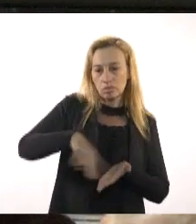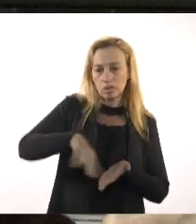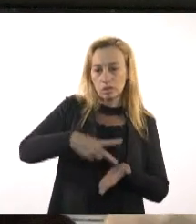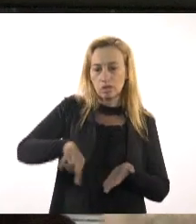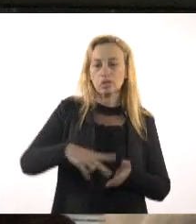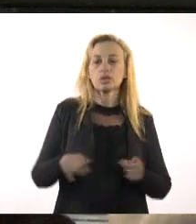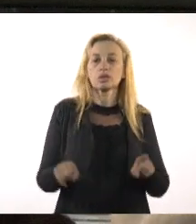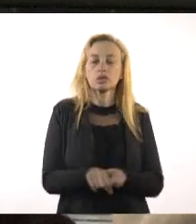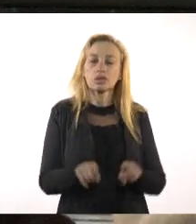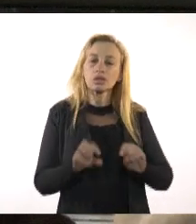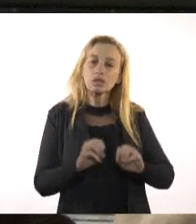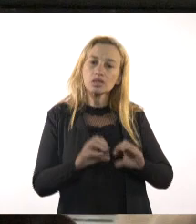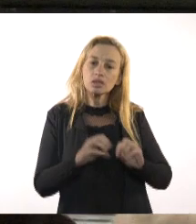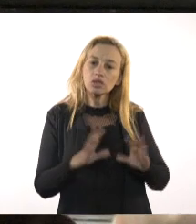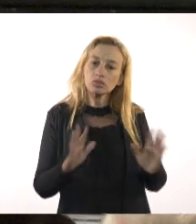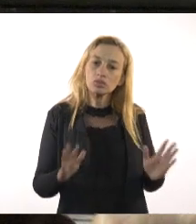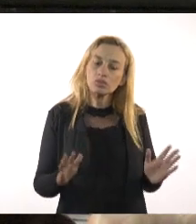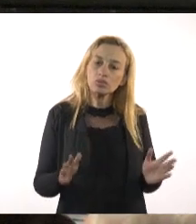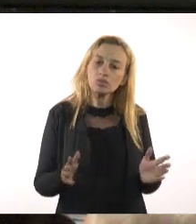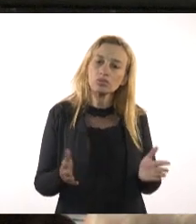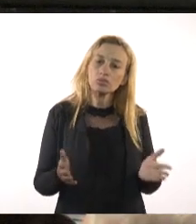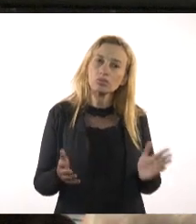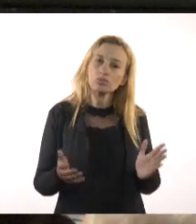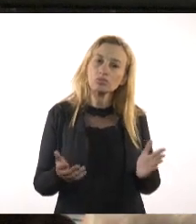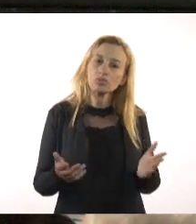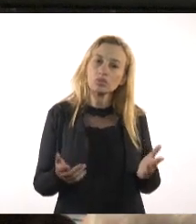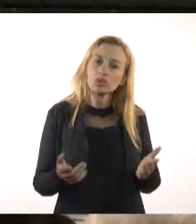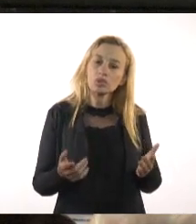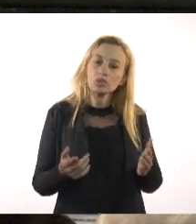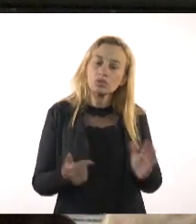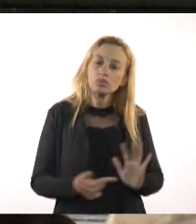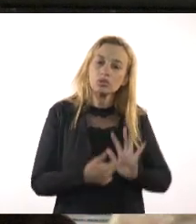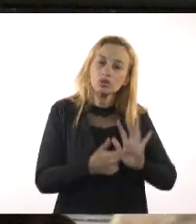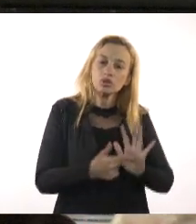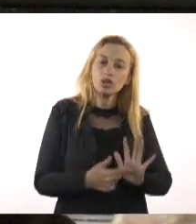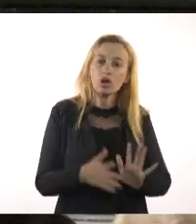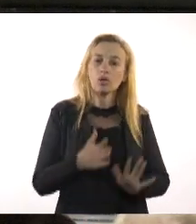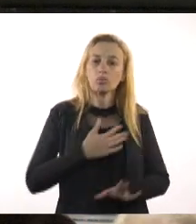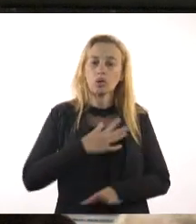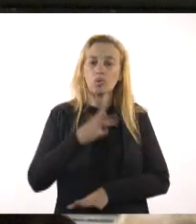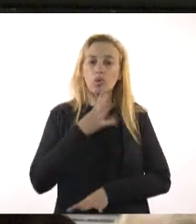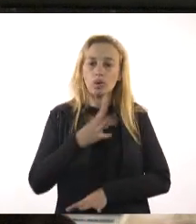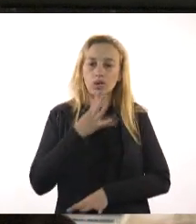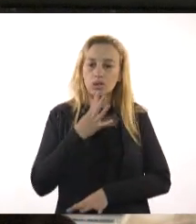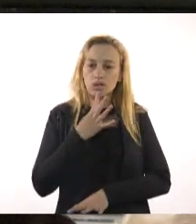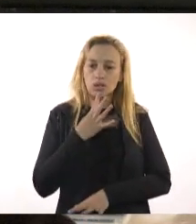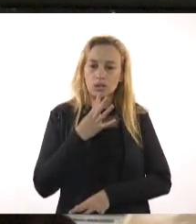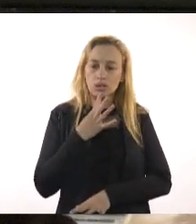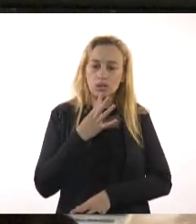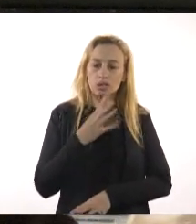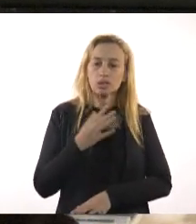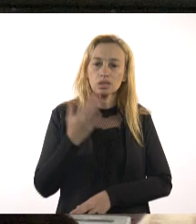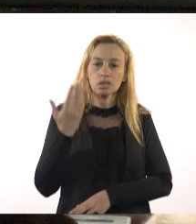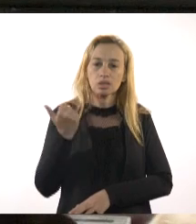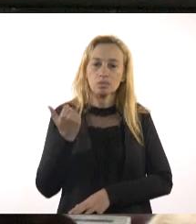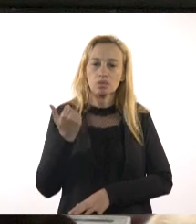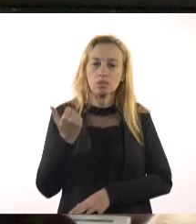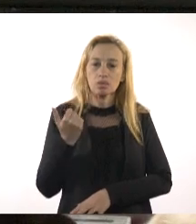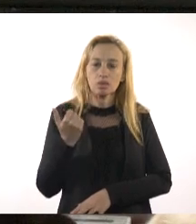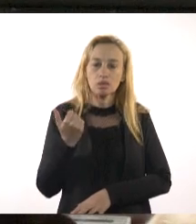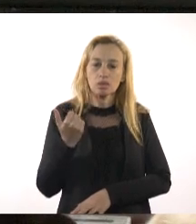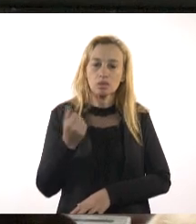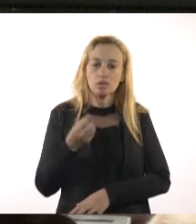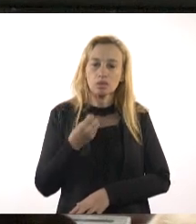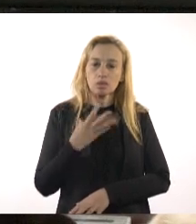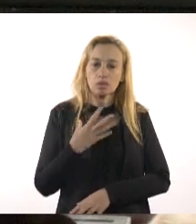com esse intuito de transmitir meu conhecimento, sabe, a minha bondade. E o que